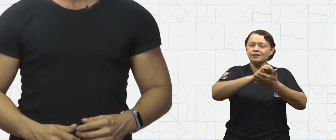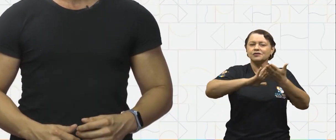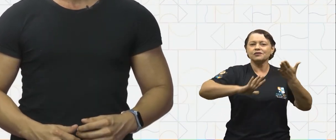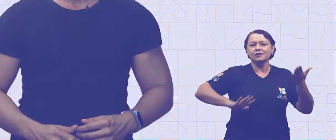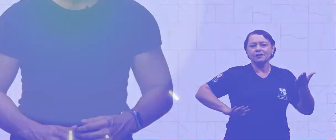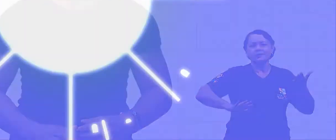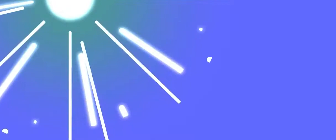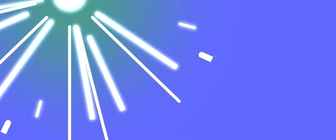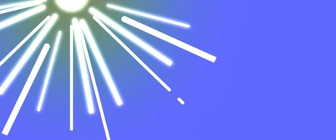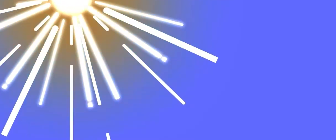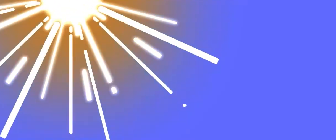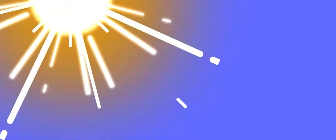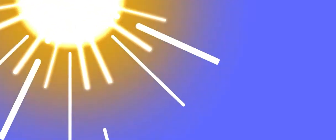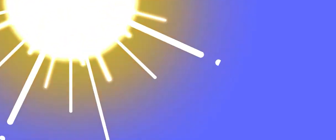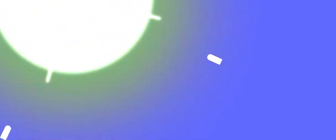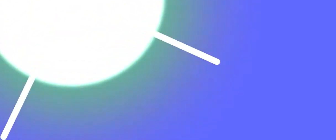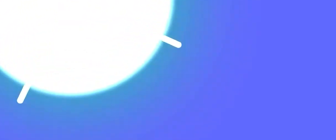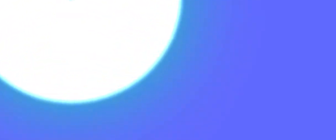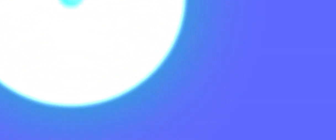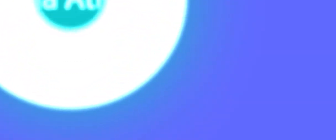da atividade.